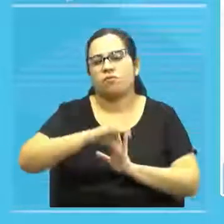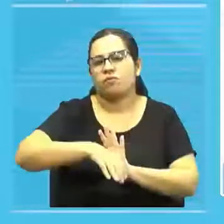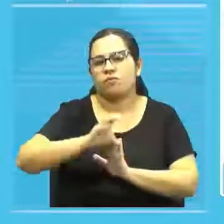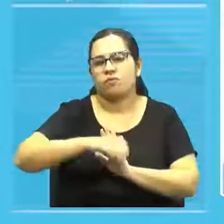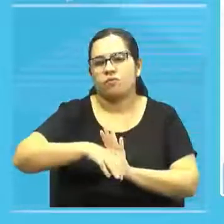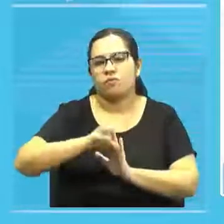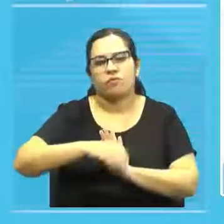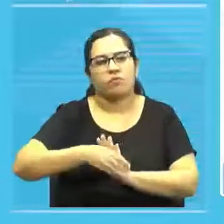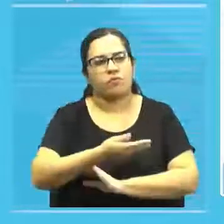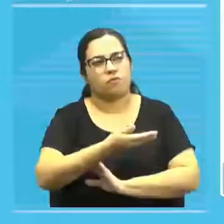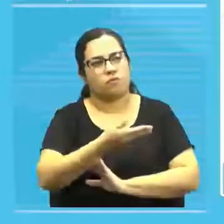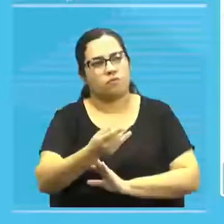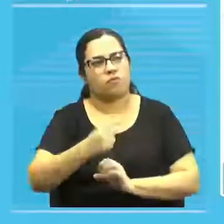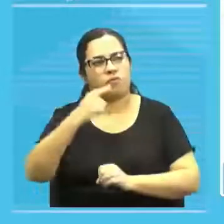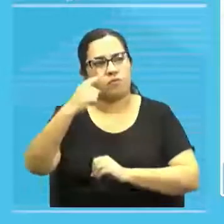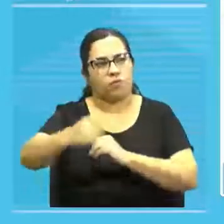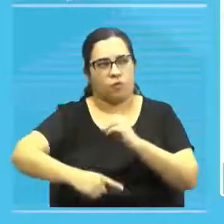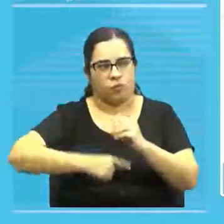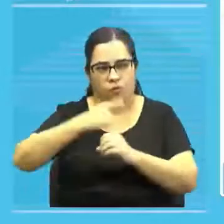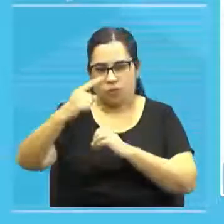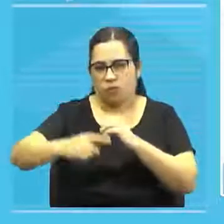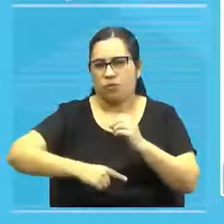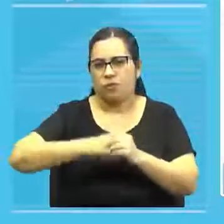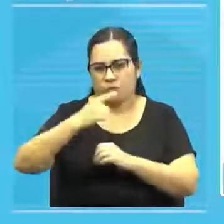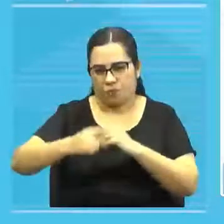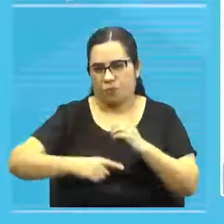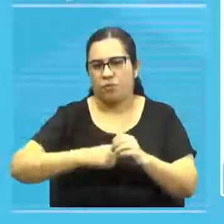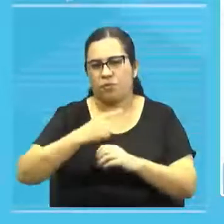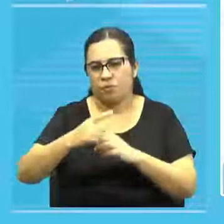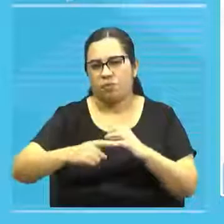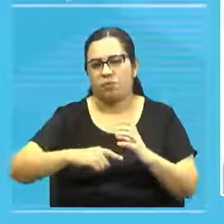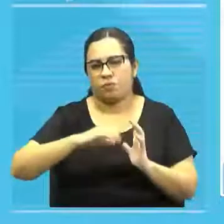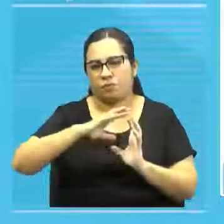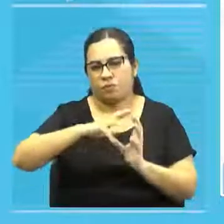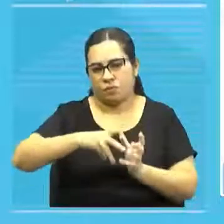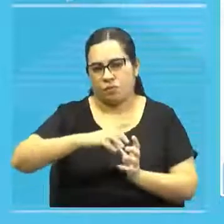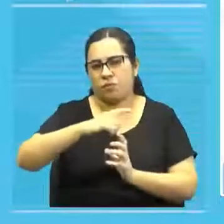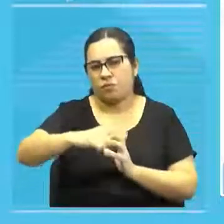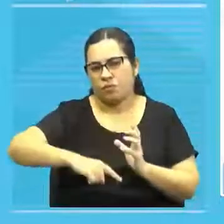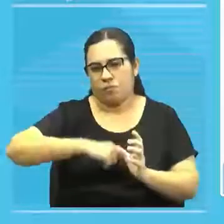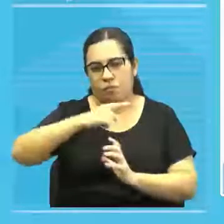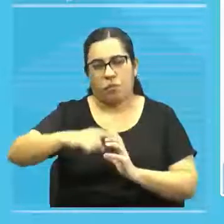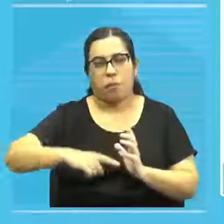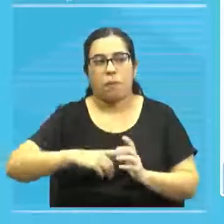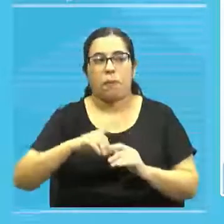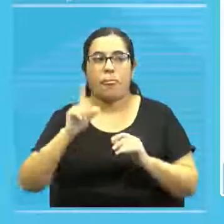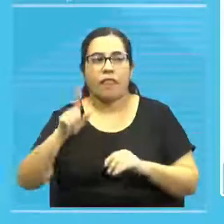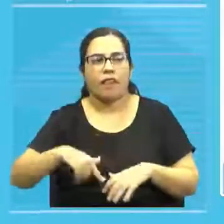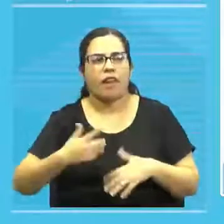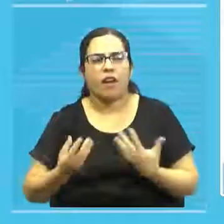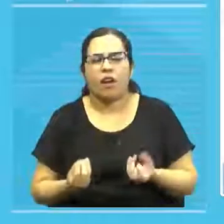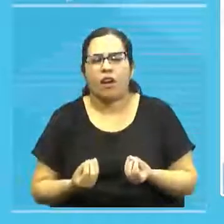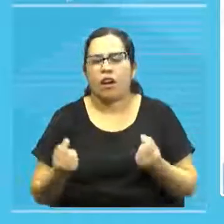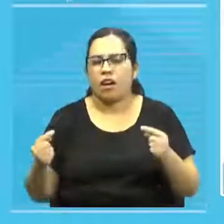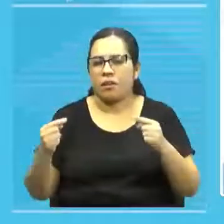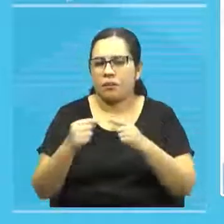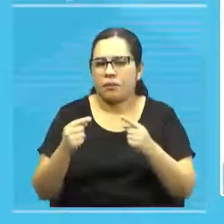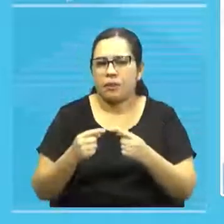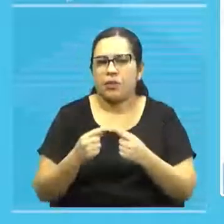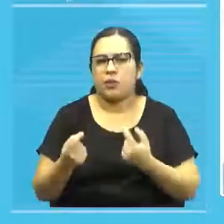do que seja globalização a gente pode inclusive dizer que é um processo